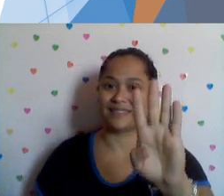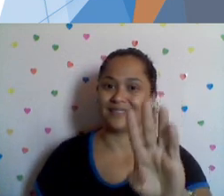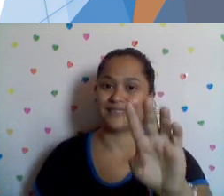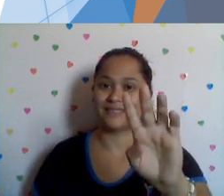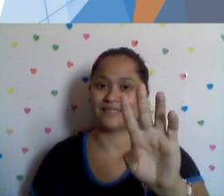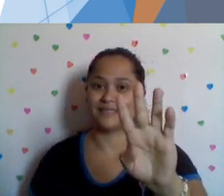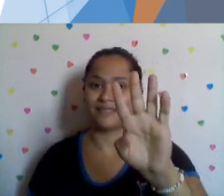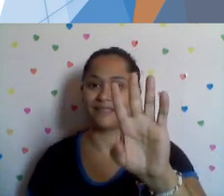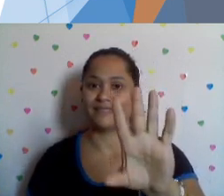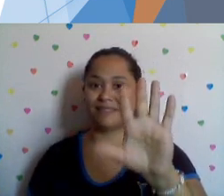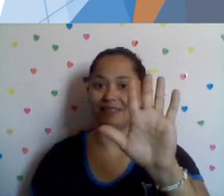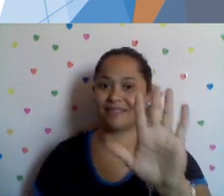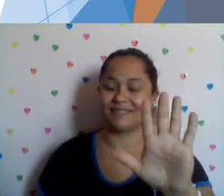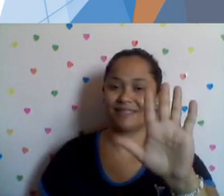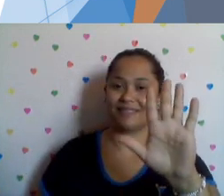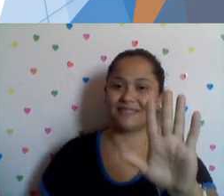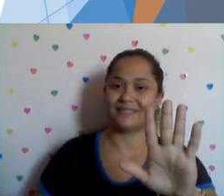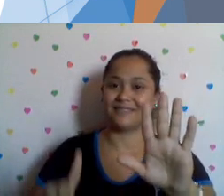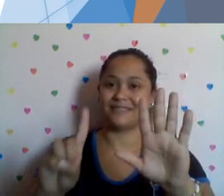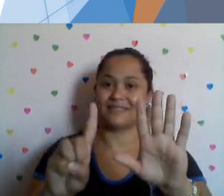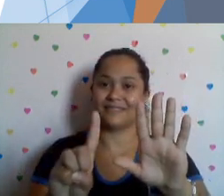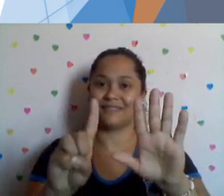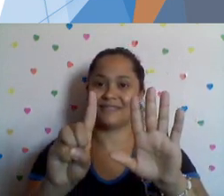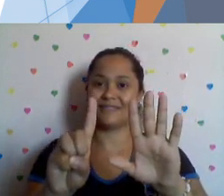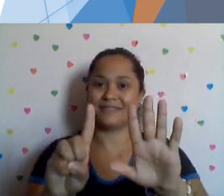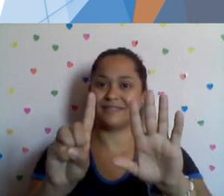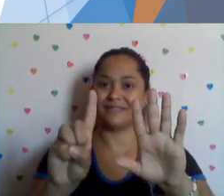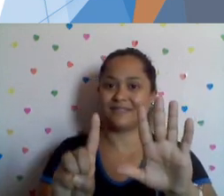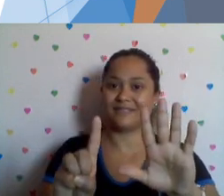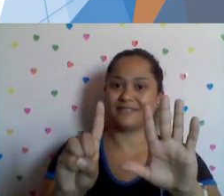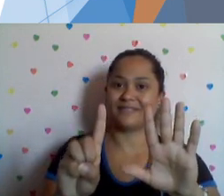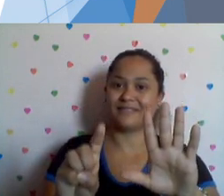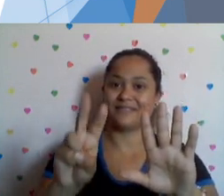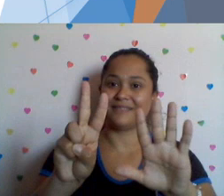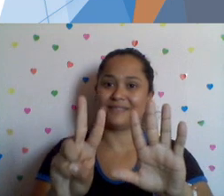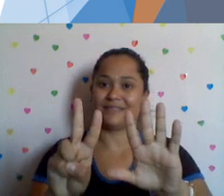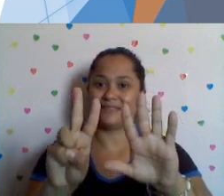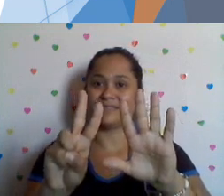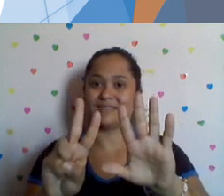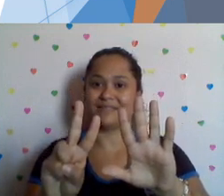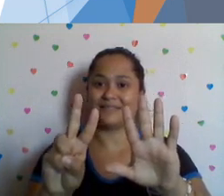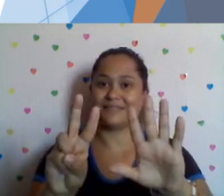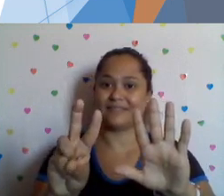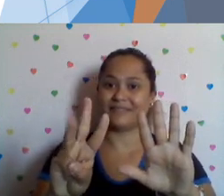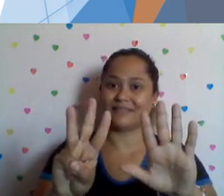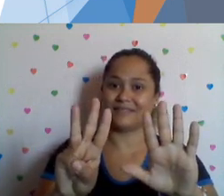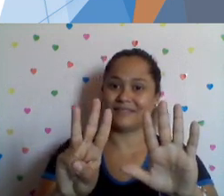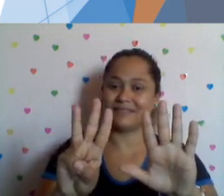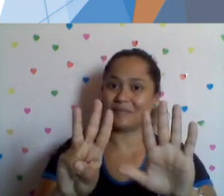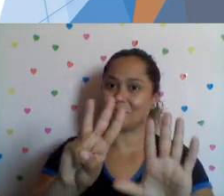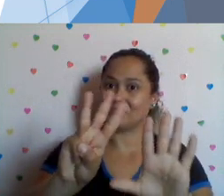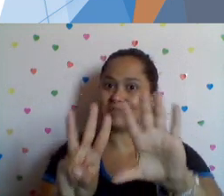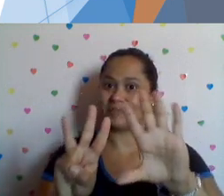é, cinco a boca do sapo, seis o rabo do gato, sete esquisito é,